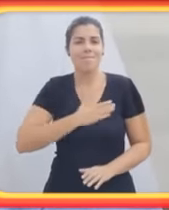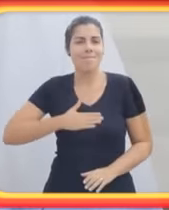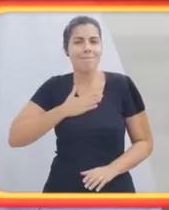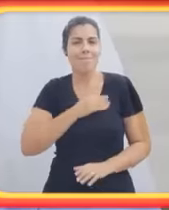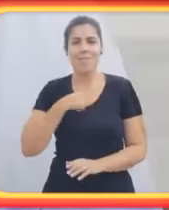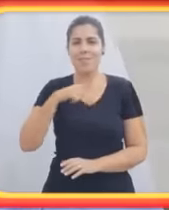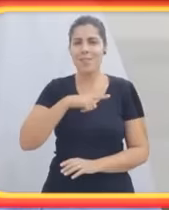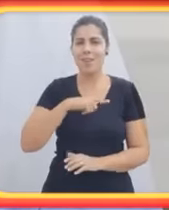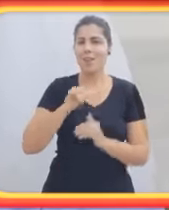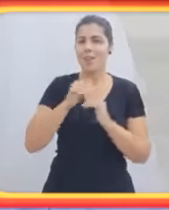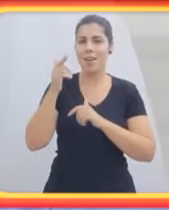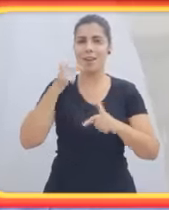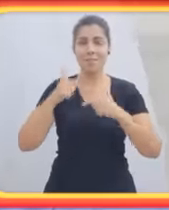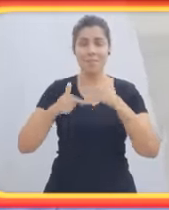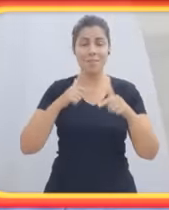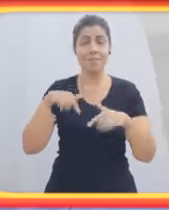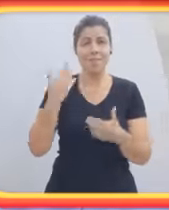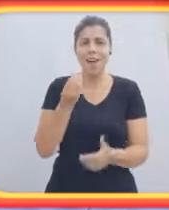imaginando,